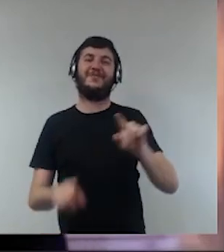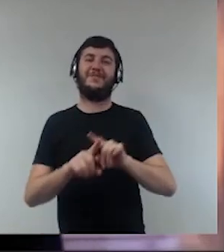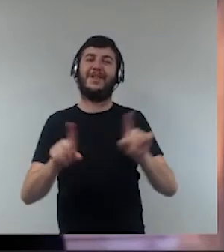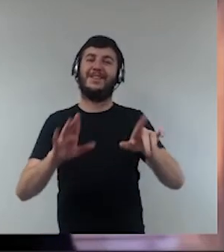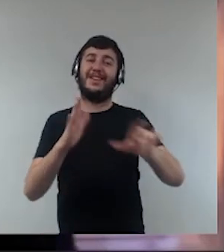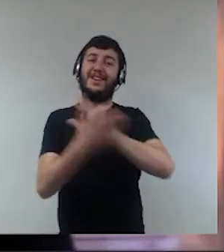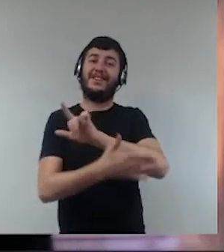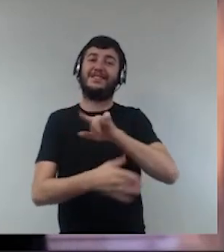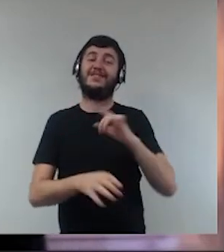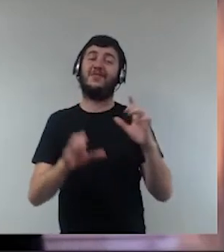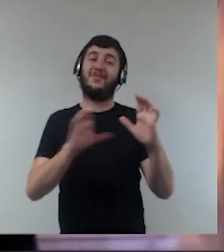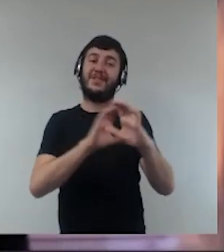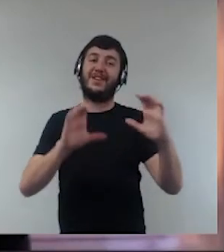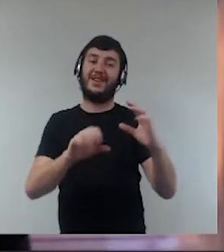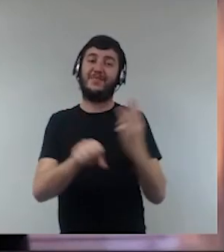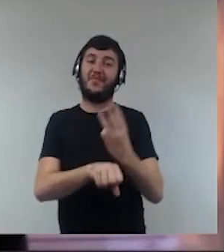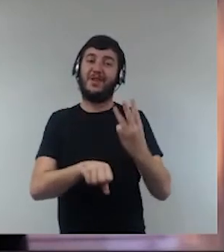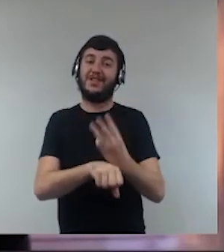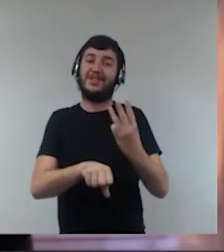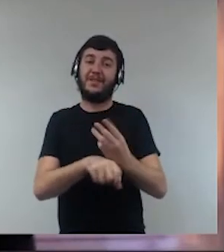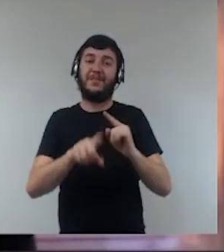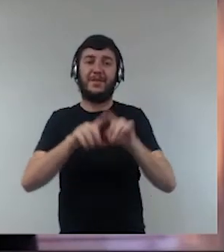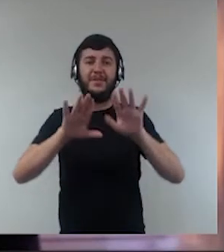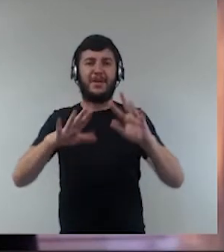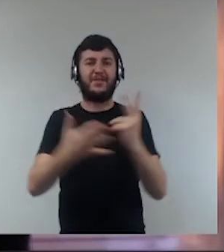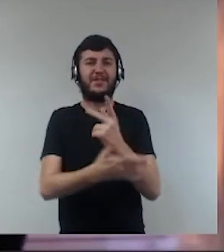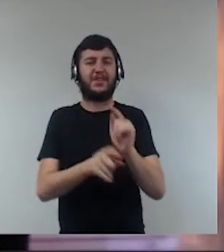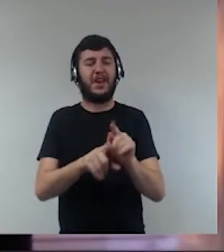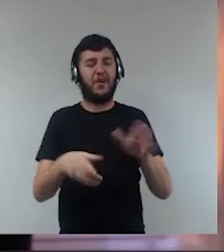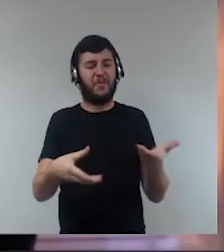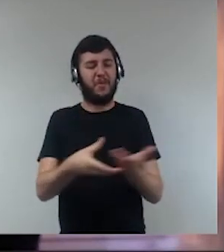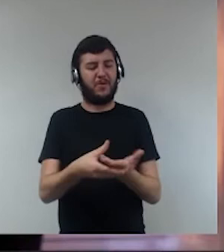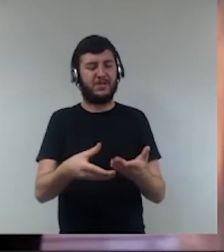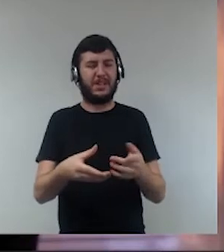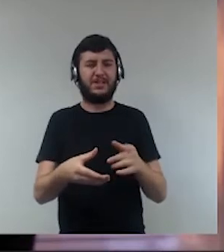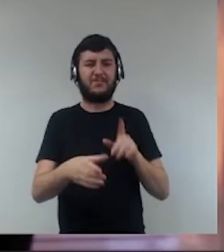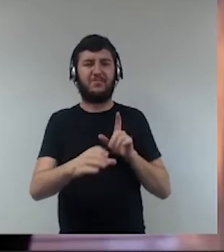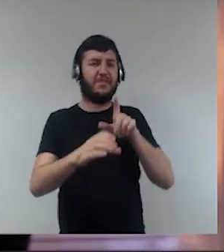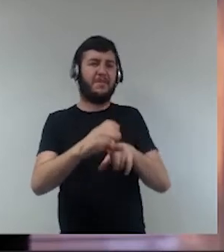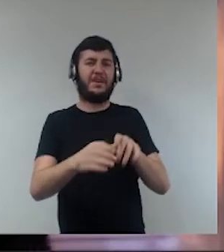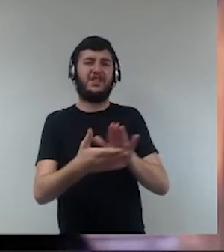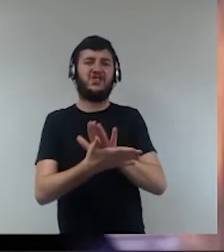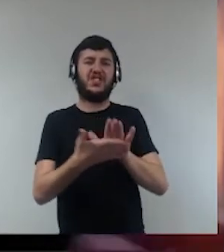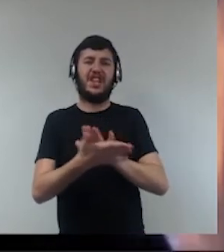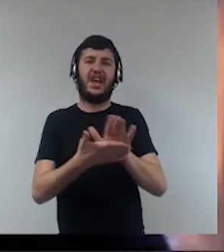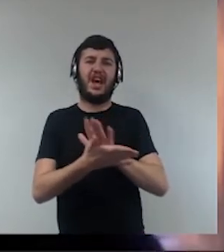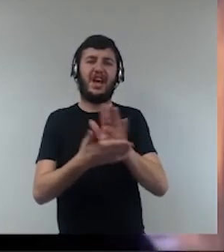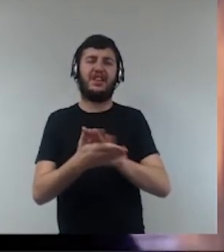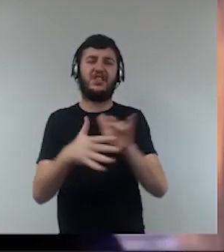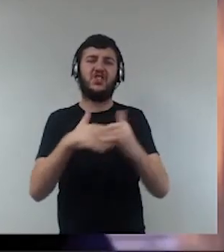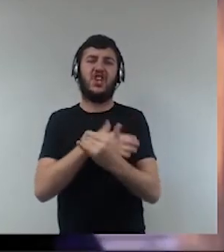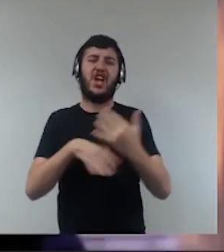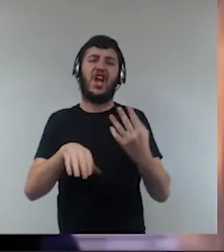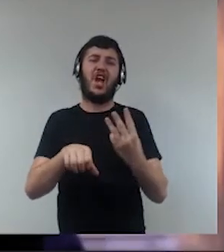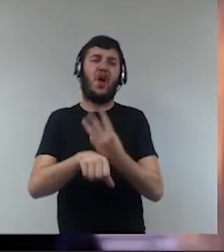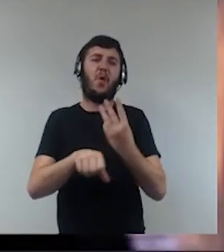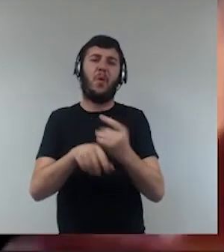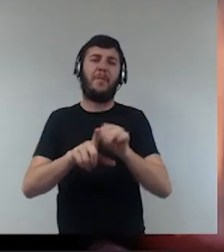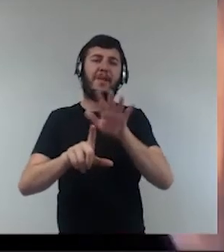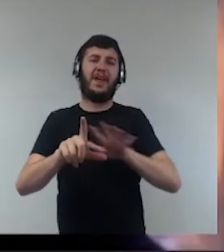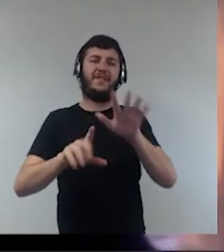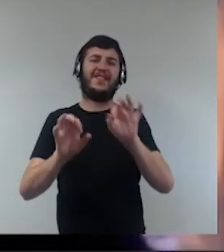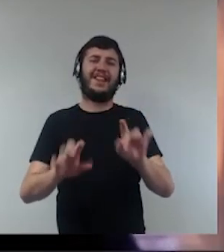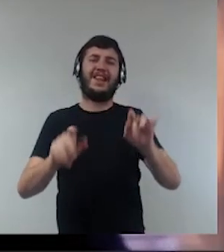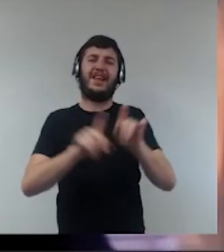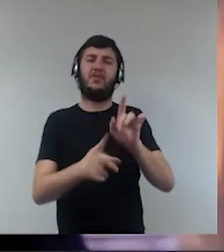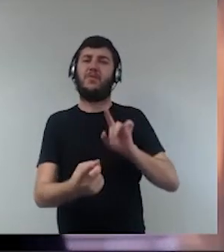pelo WhatsApp, e o processo não se vale desses instrumentos para fazer as suas comunicações processuais. Então, é preciso que nós pensemos isso, é